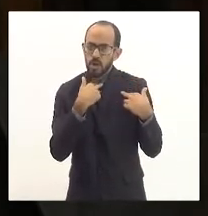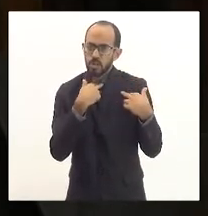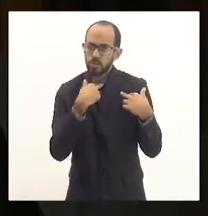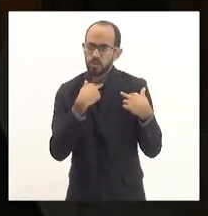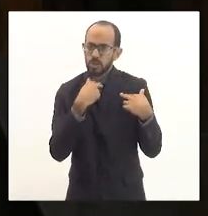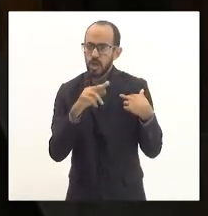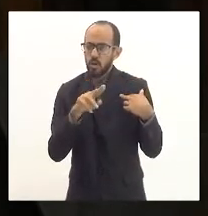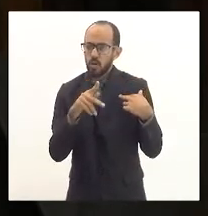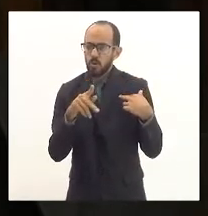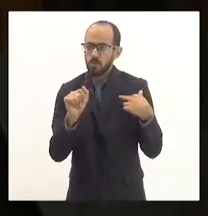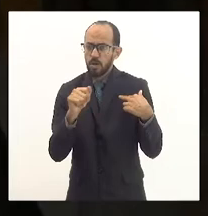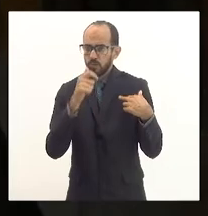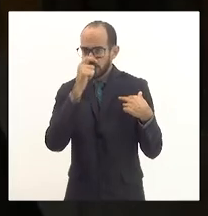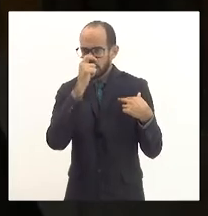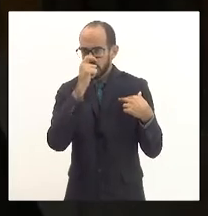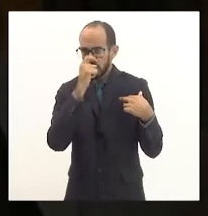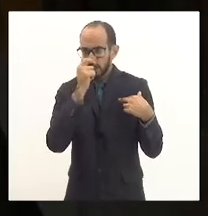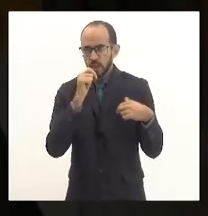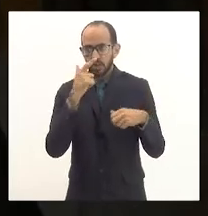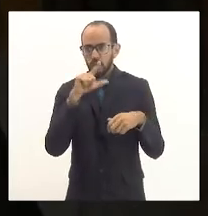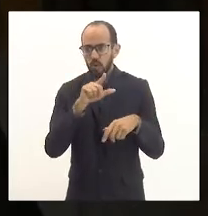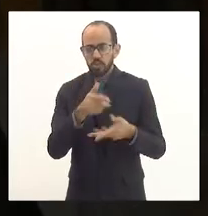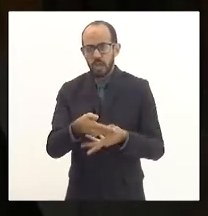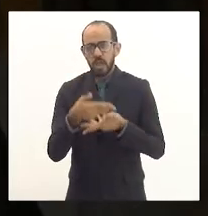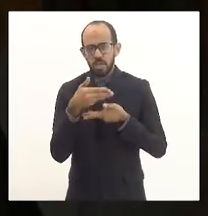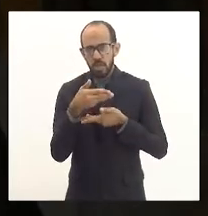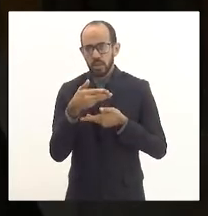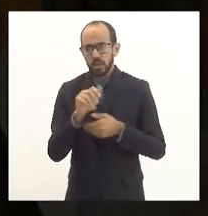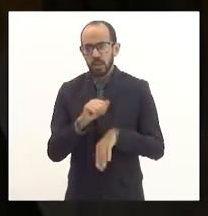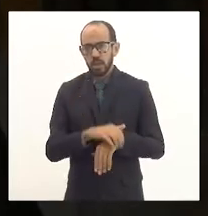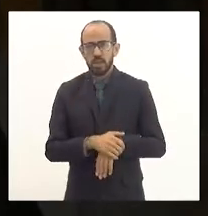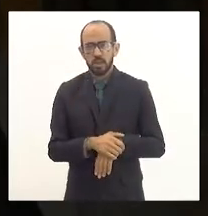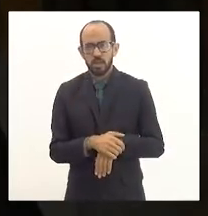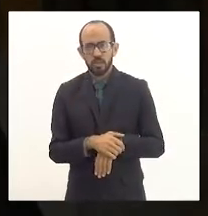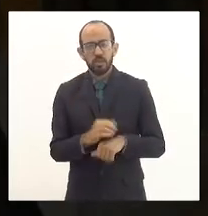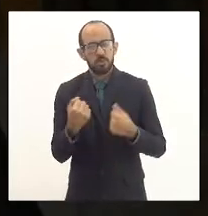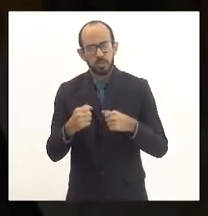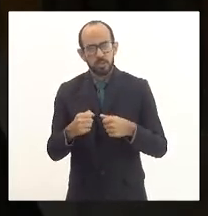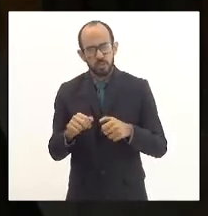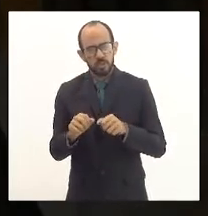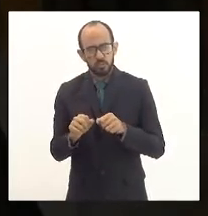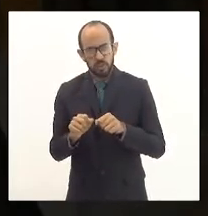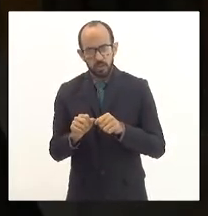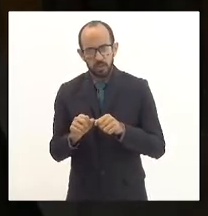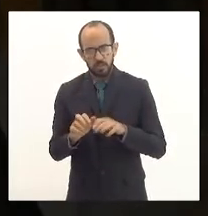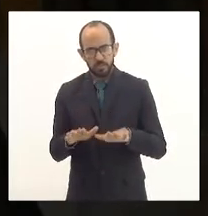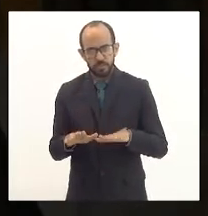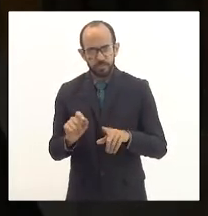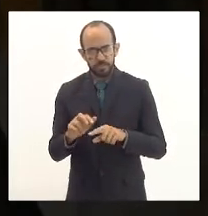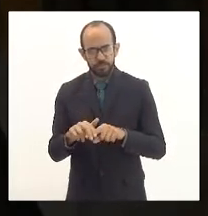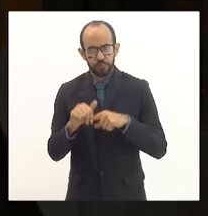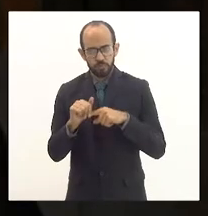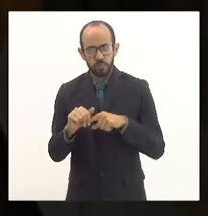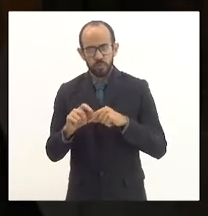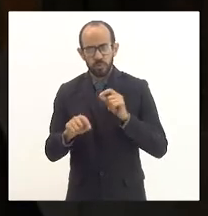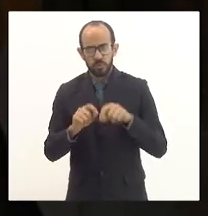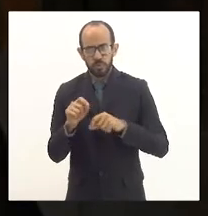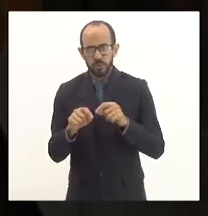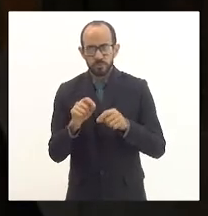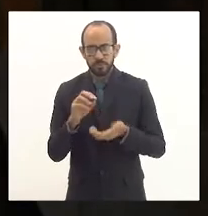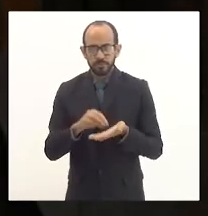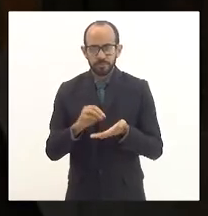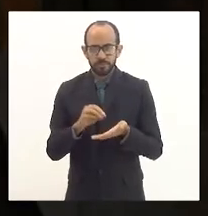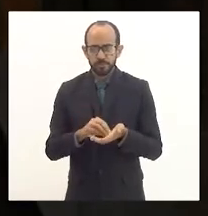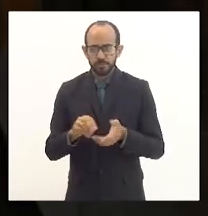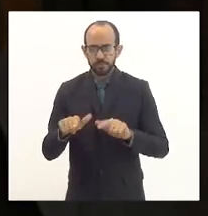lotada Presidente não dando o atendimento que tem que prestar à população mas devido à falta de prestação